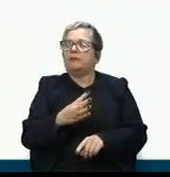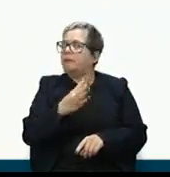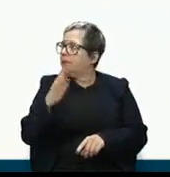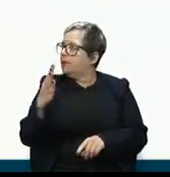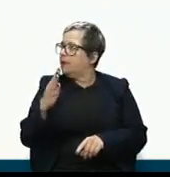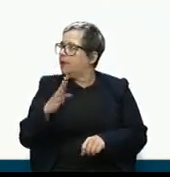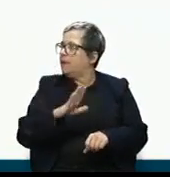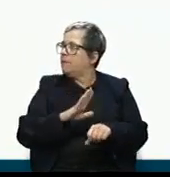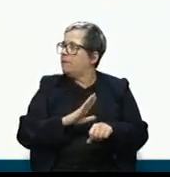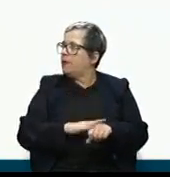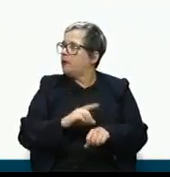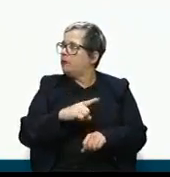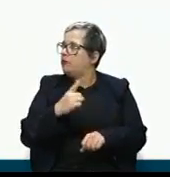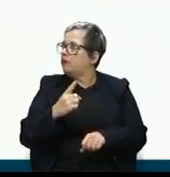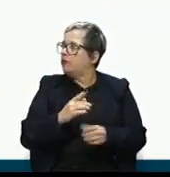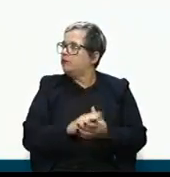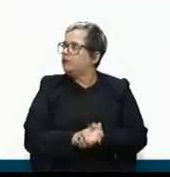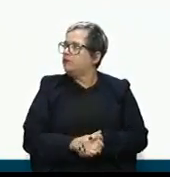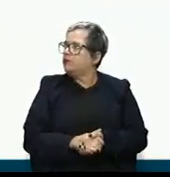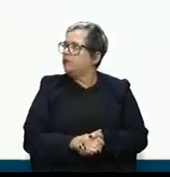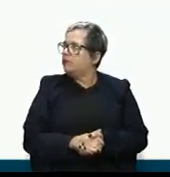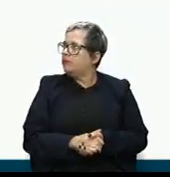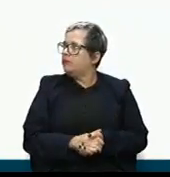mais 1.